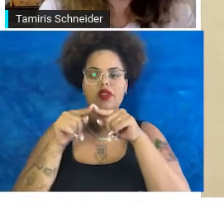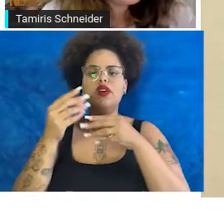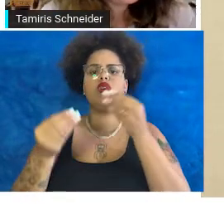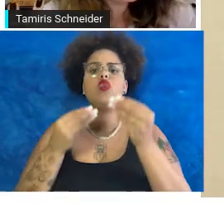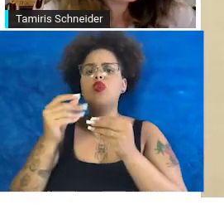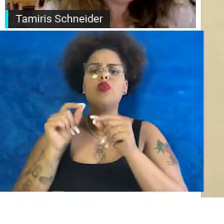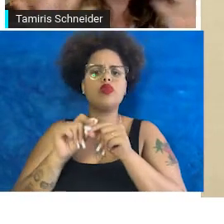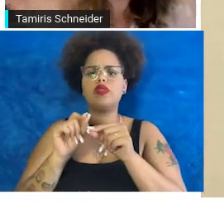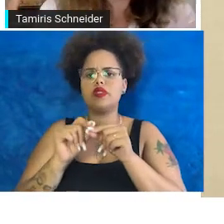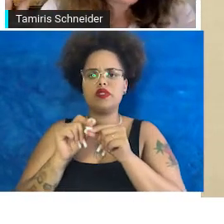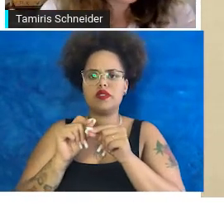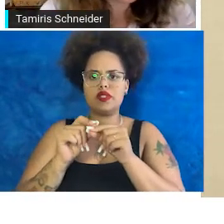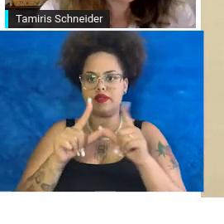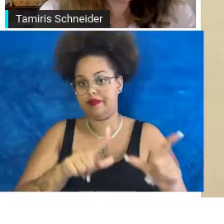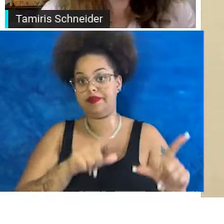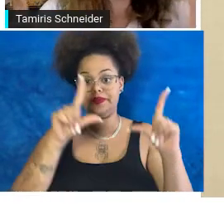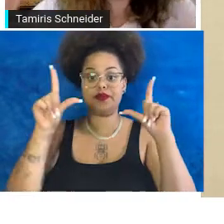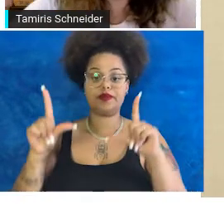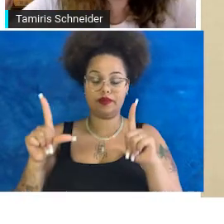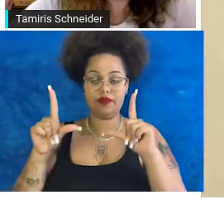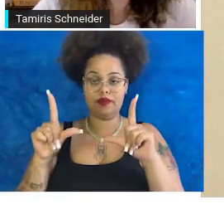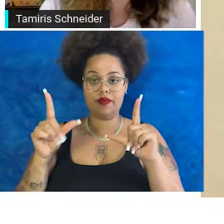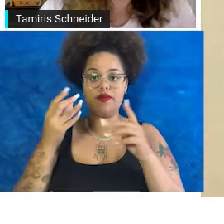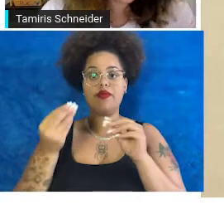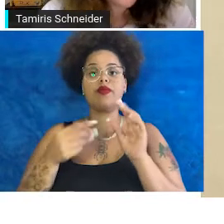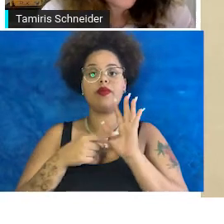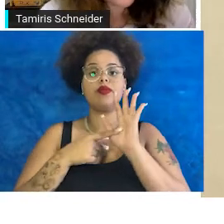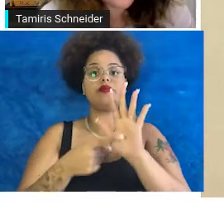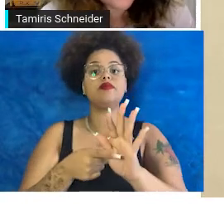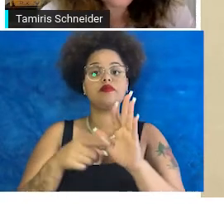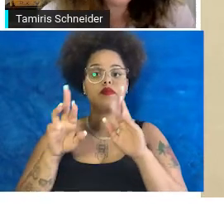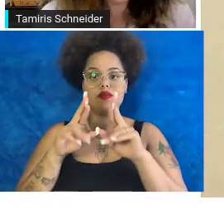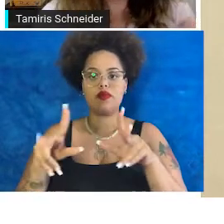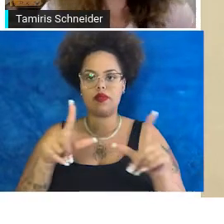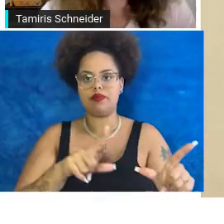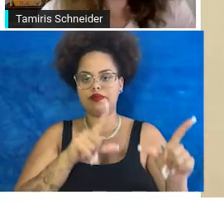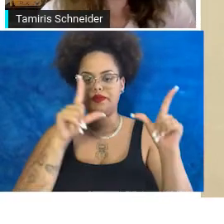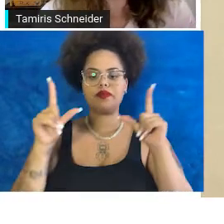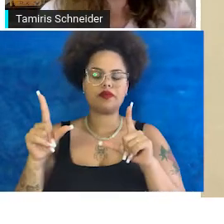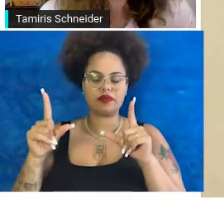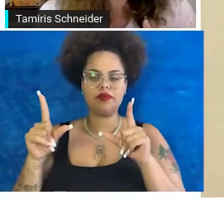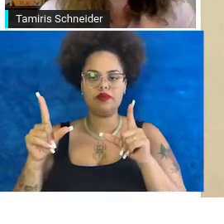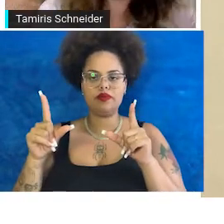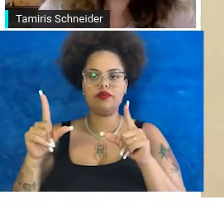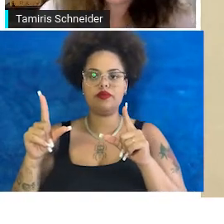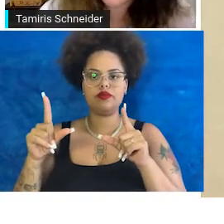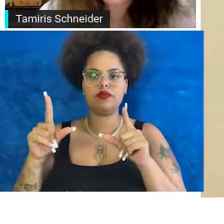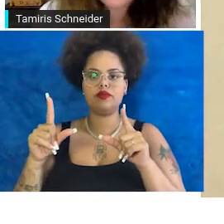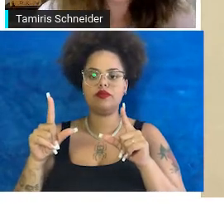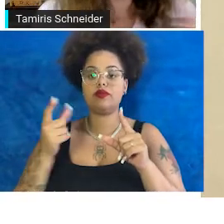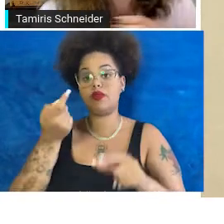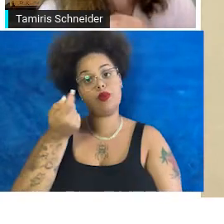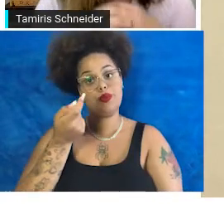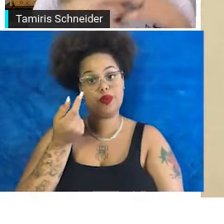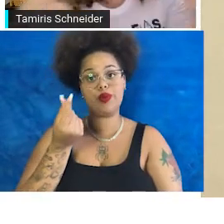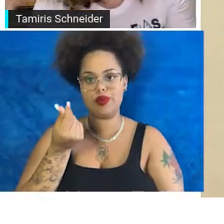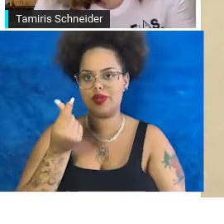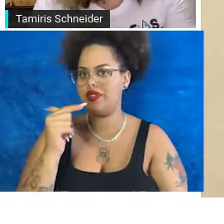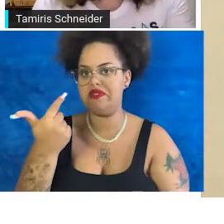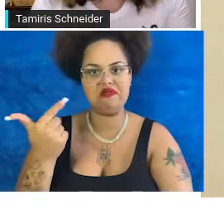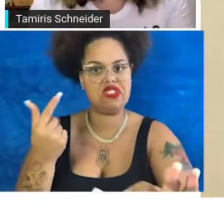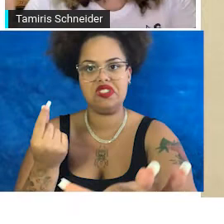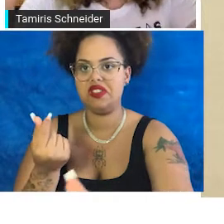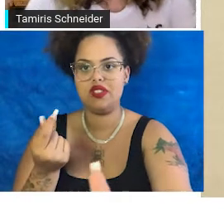eu vou construir isso na tela? Como é que eu vou mostrar essa diferença nela, na tela, com pouco orçamento? A gente não tinha um